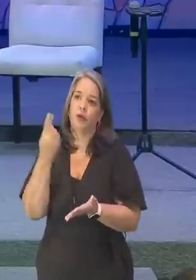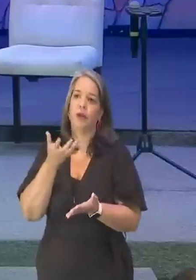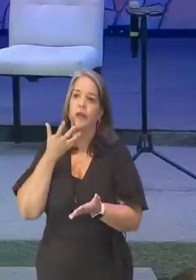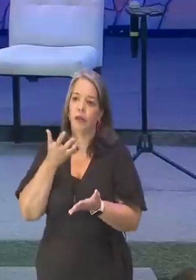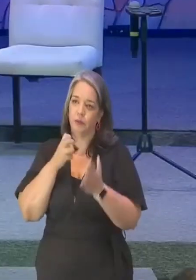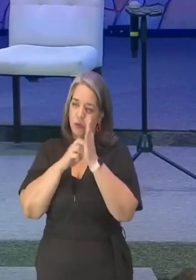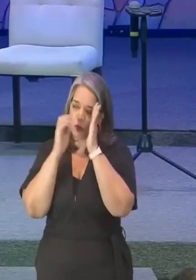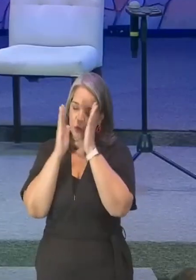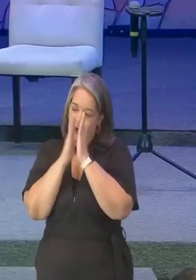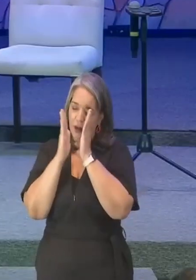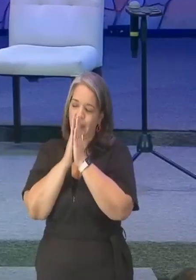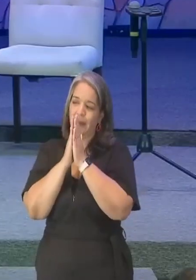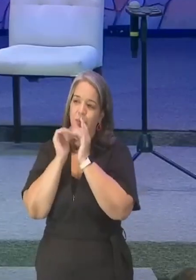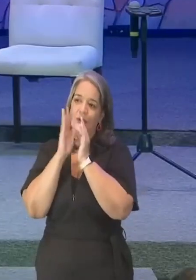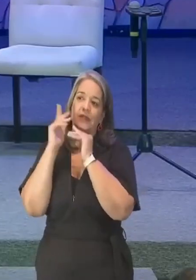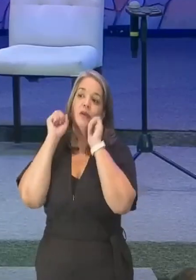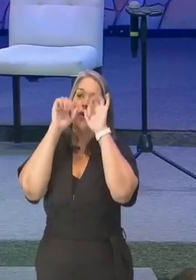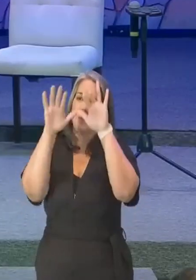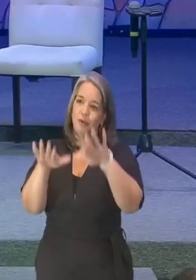você nesta manhã.